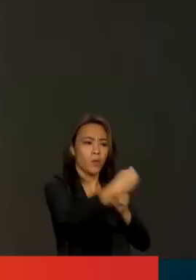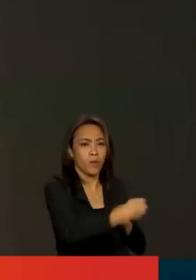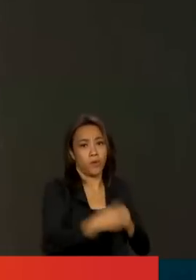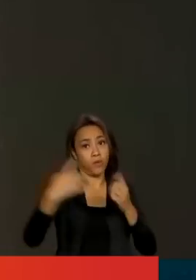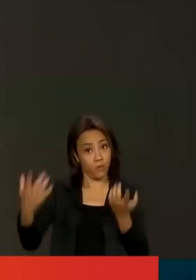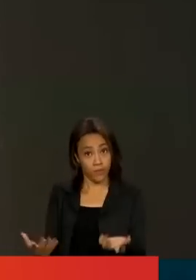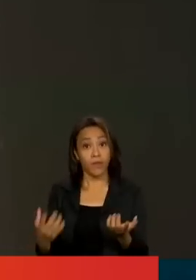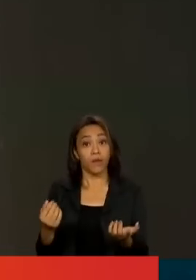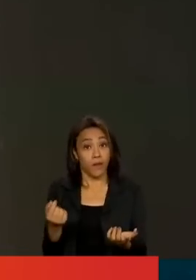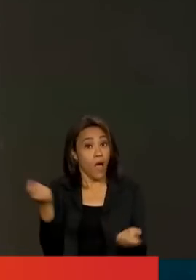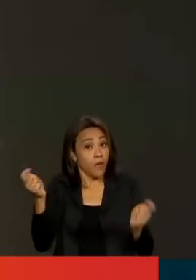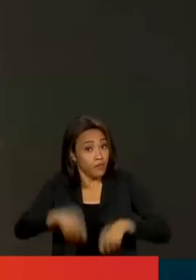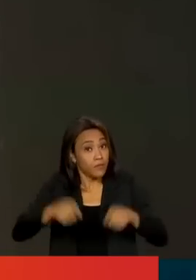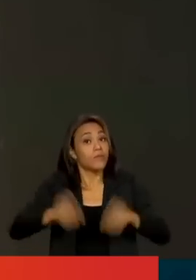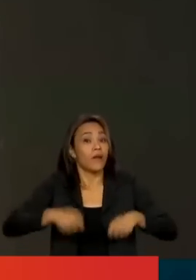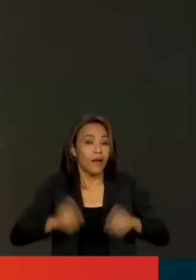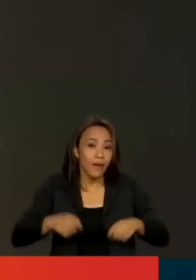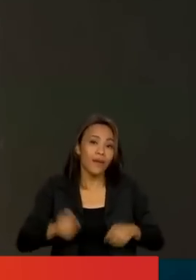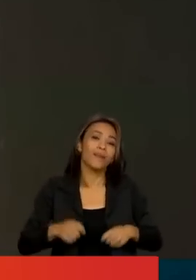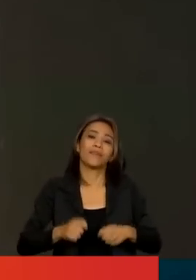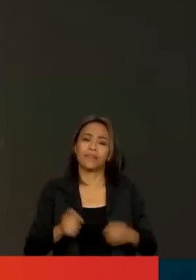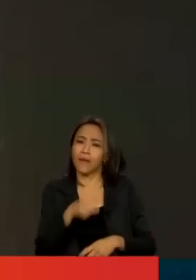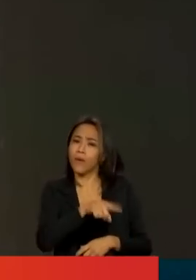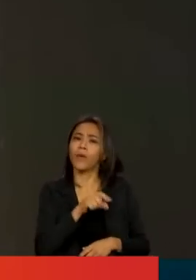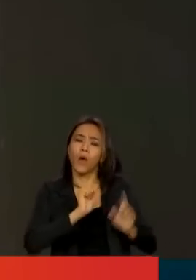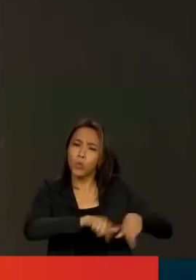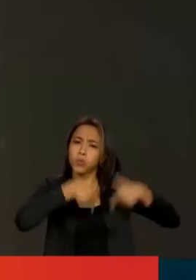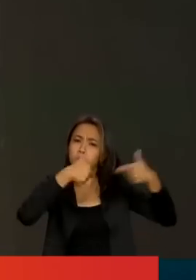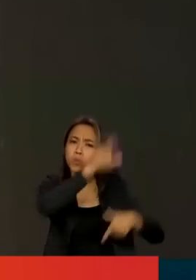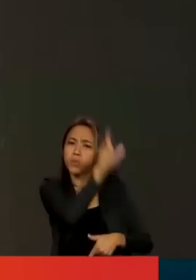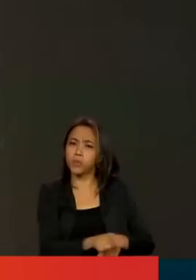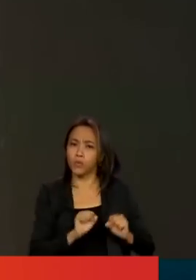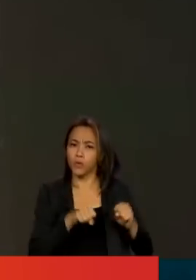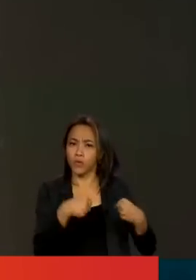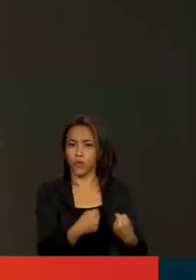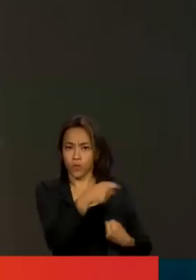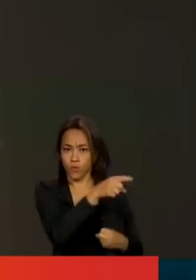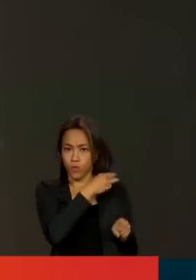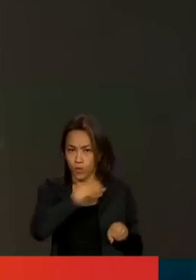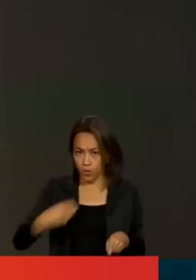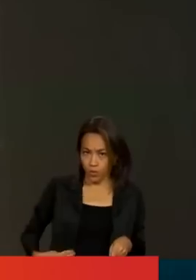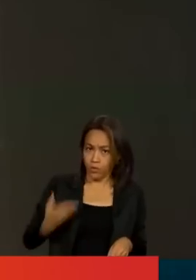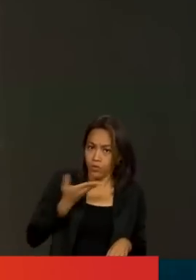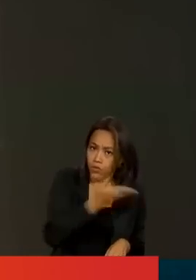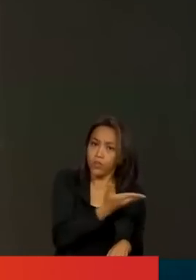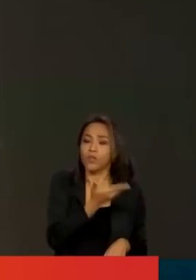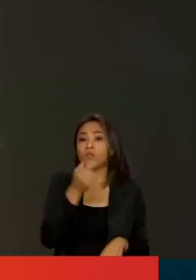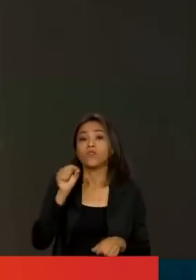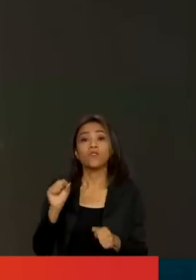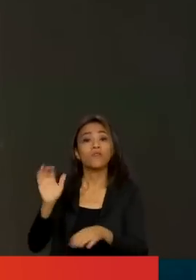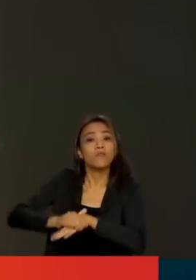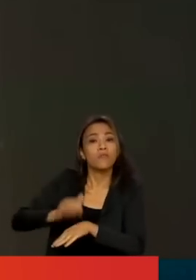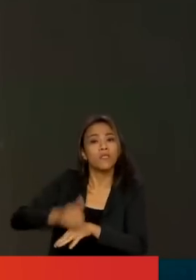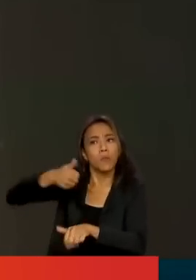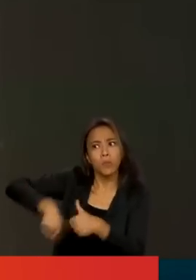possível graças ao enorme empenho do Ministro Flávio Dino inviabilizar uma reestruturação inédita nas unidades